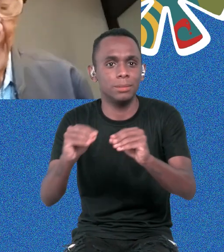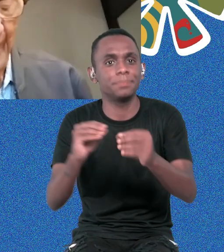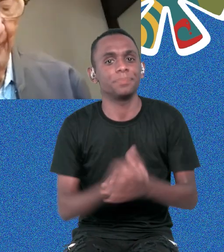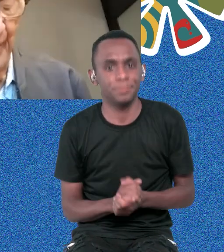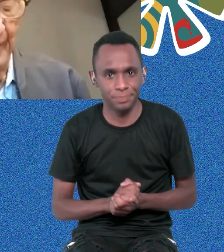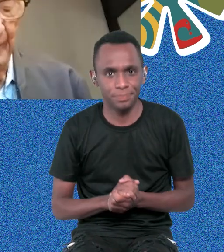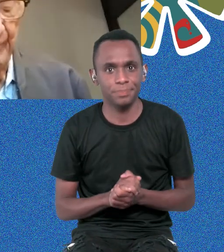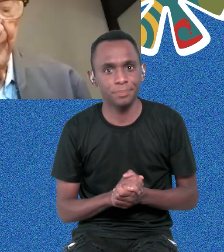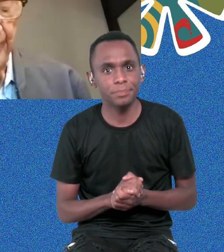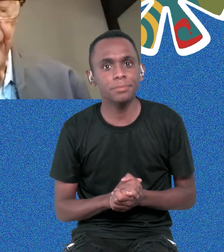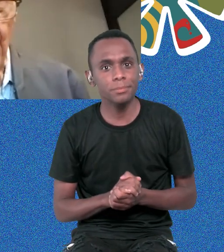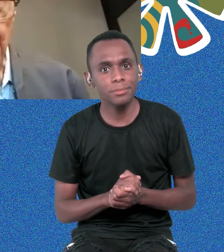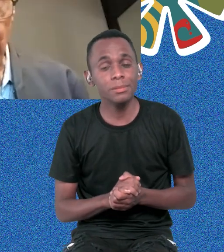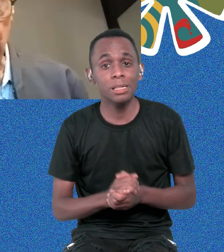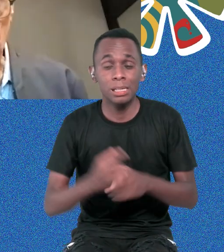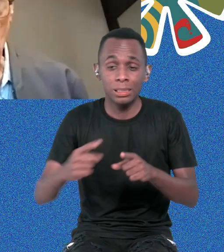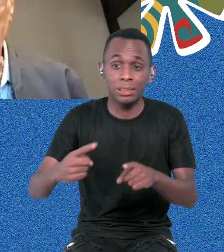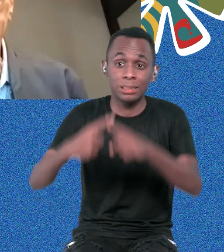Não,